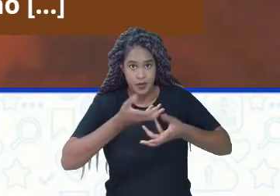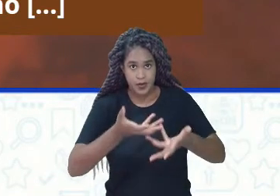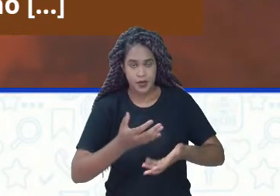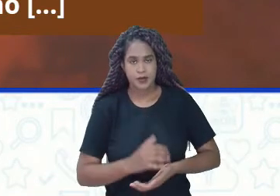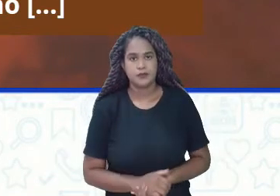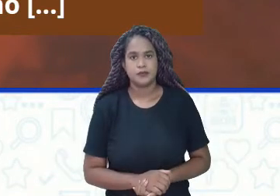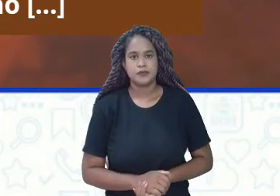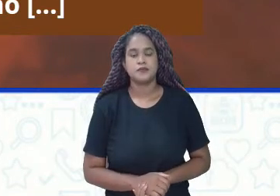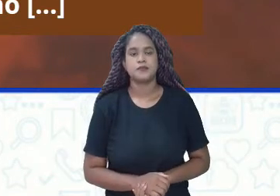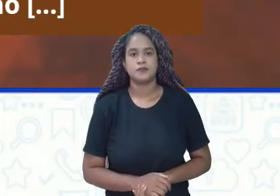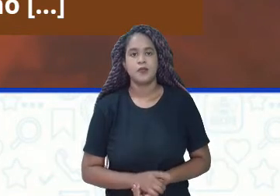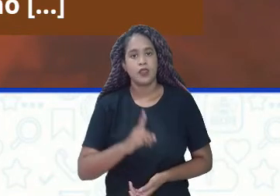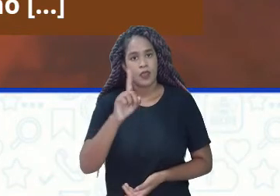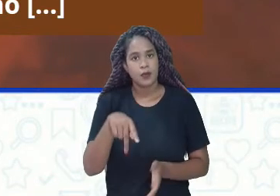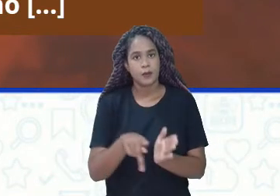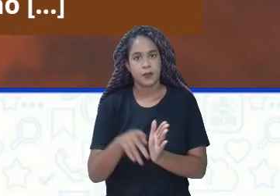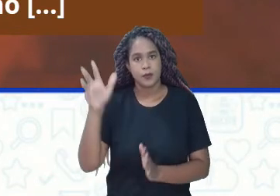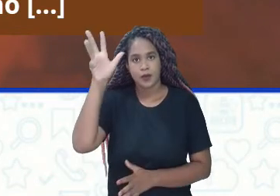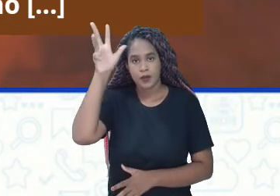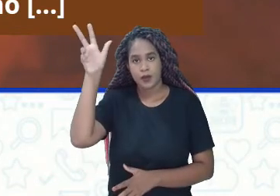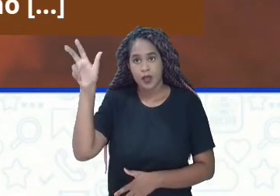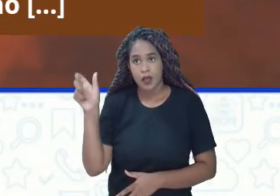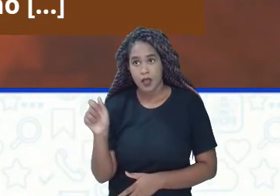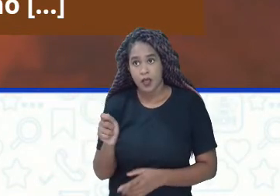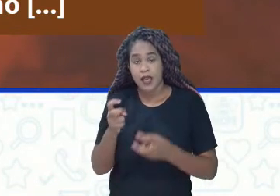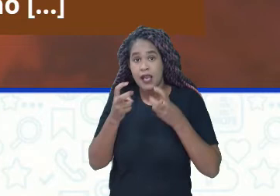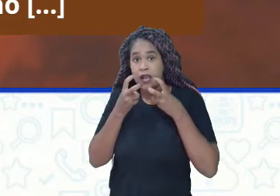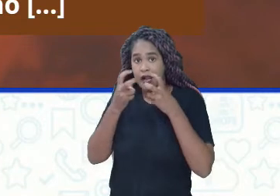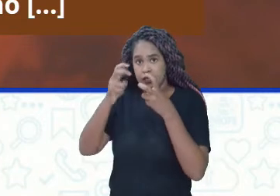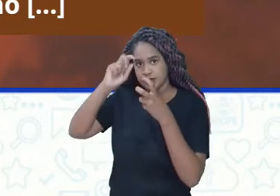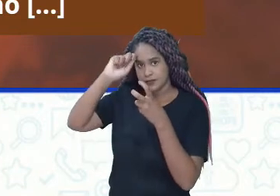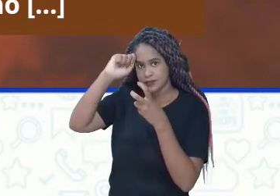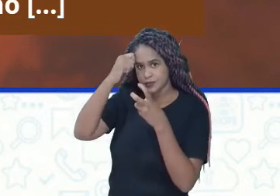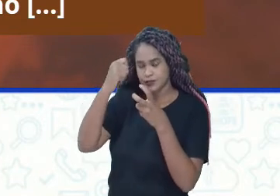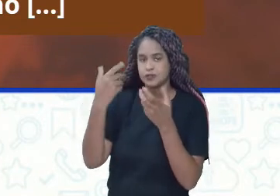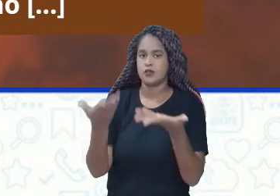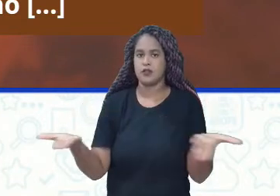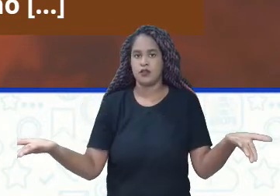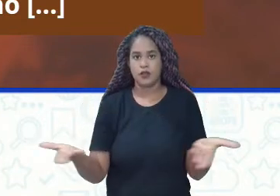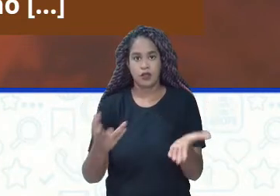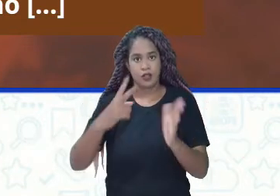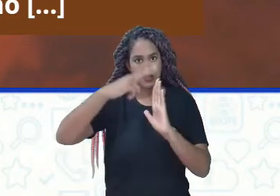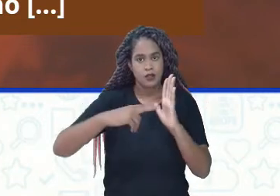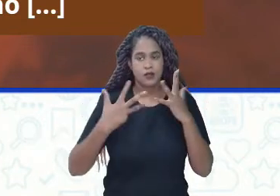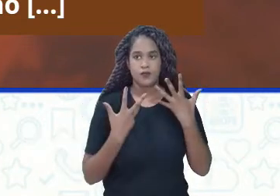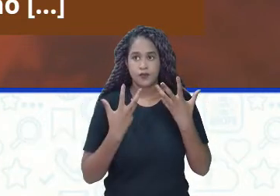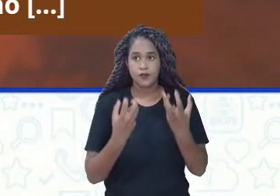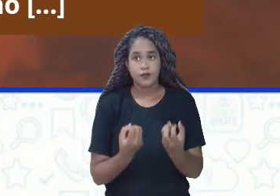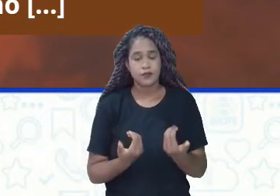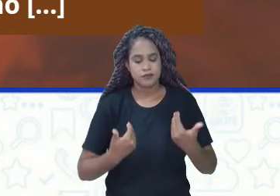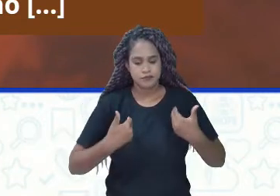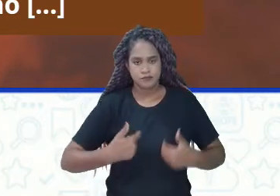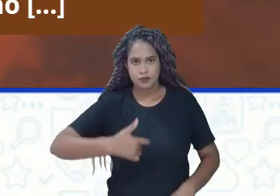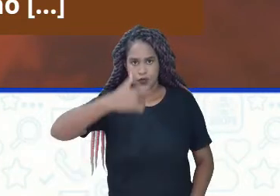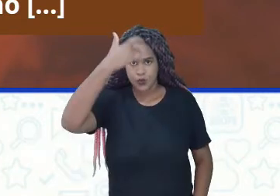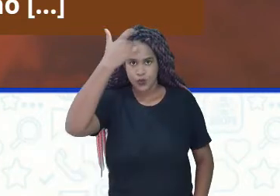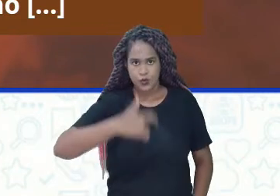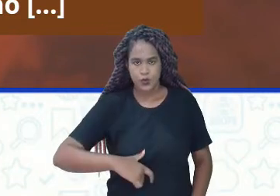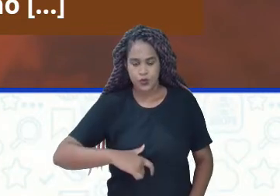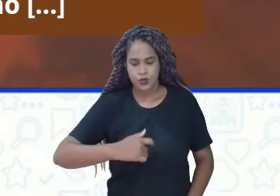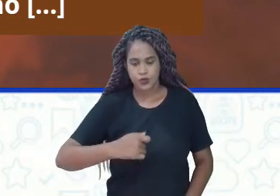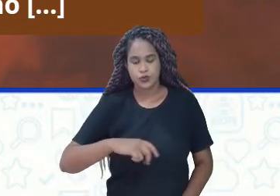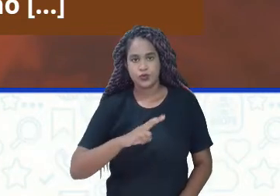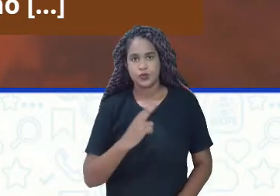é africano. Se chama Grito Negro. Vamos lá, vamos ler esse poema. Eu sou o carvão, e